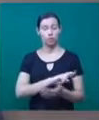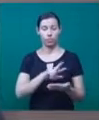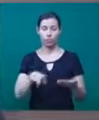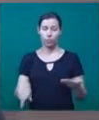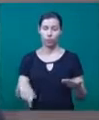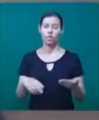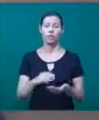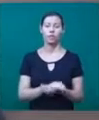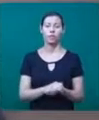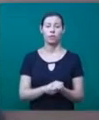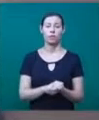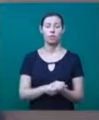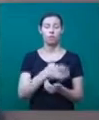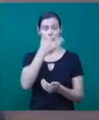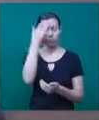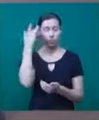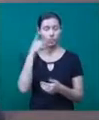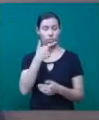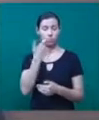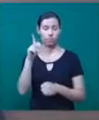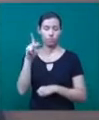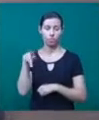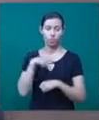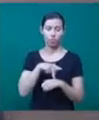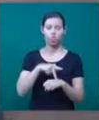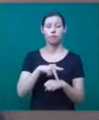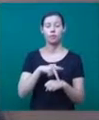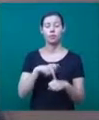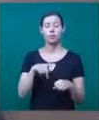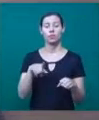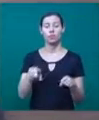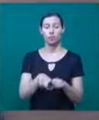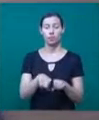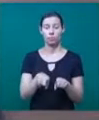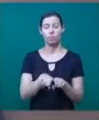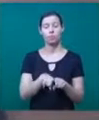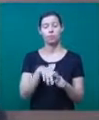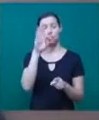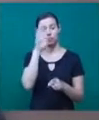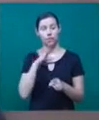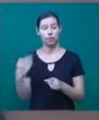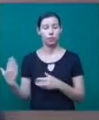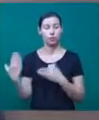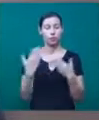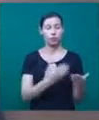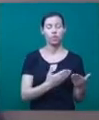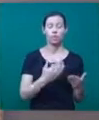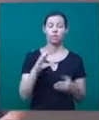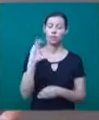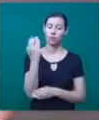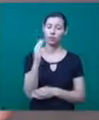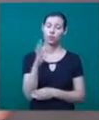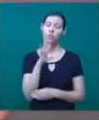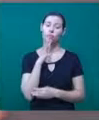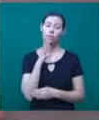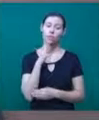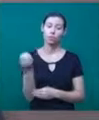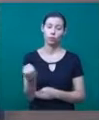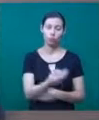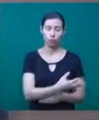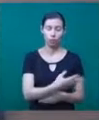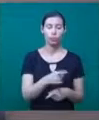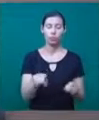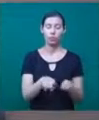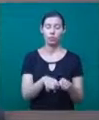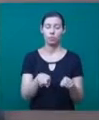acontecer simultaneamente. Vem gente de todo o país e até de fora do Brasil. Uma forma de popularizar a ciência, de apresentar novas técnicas e